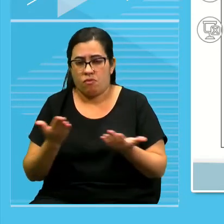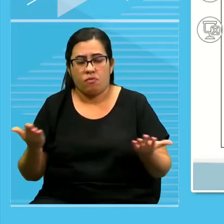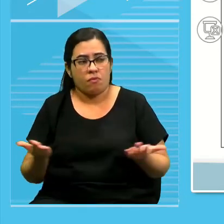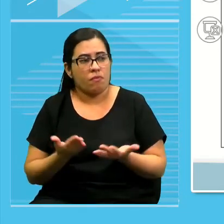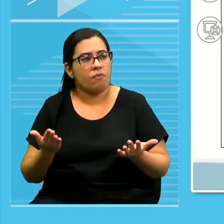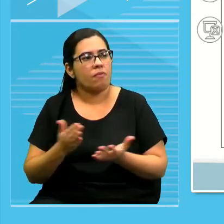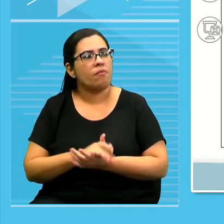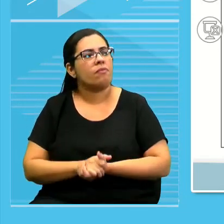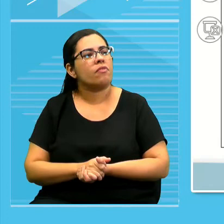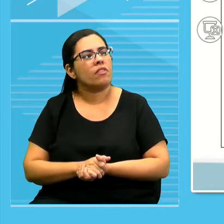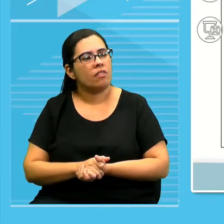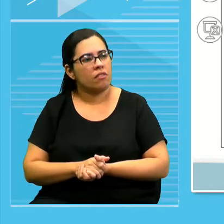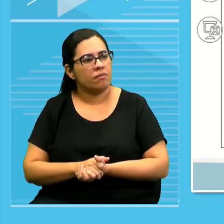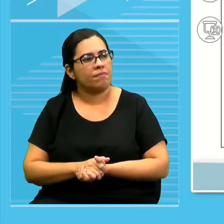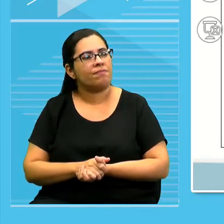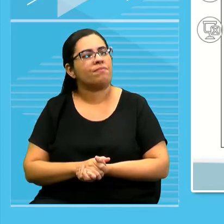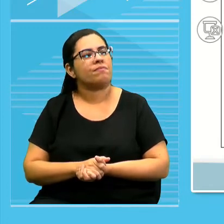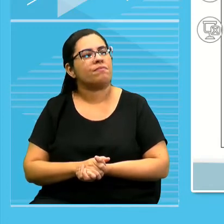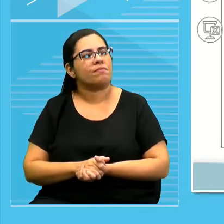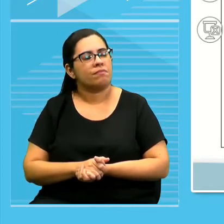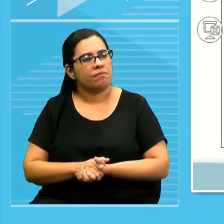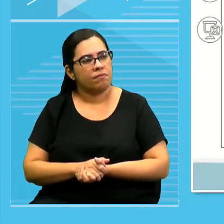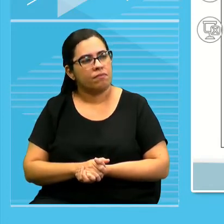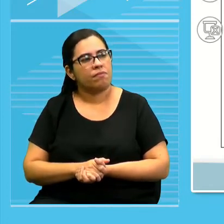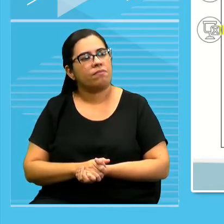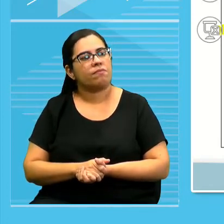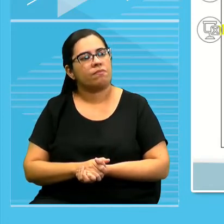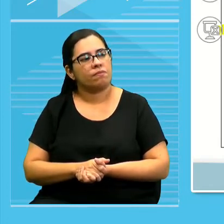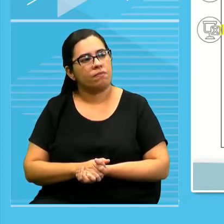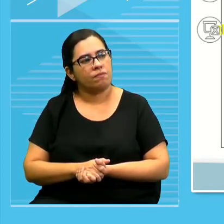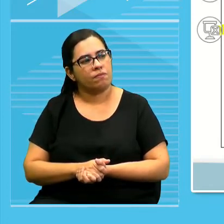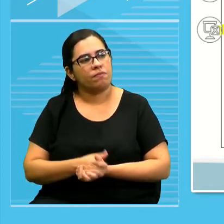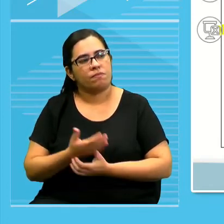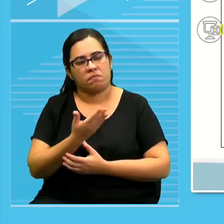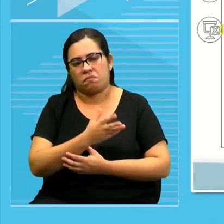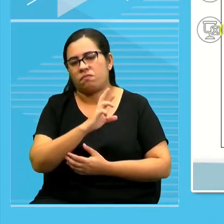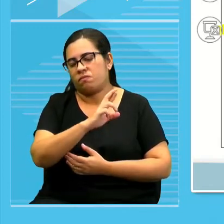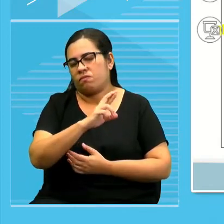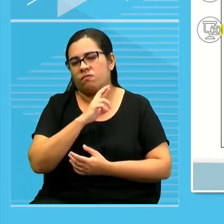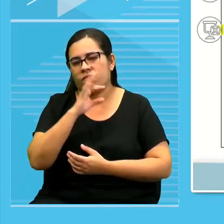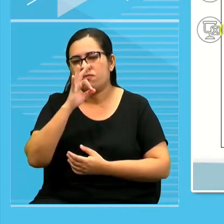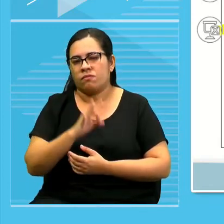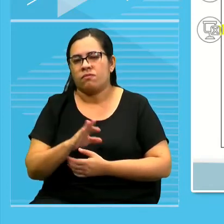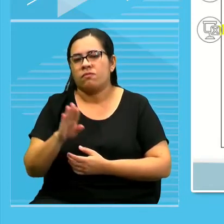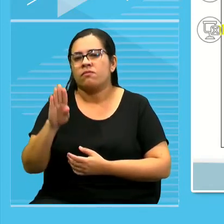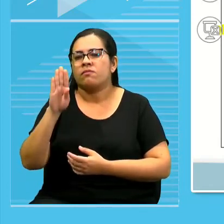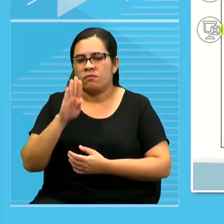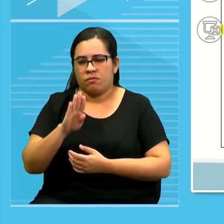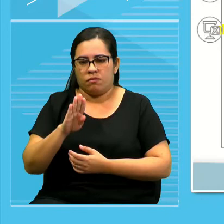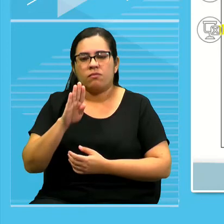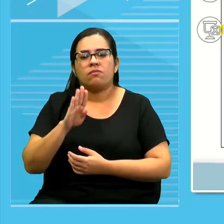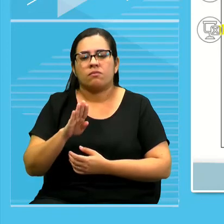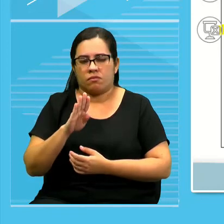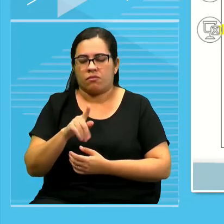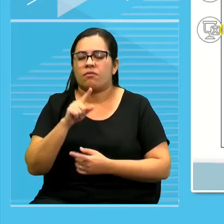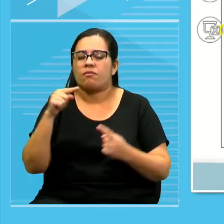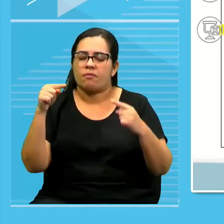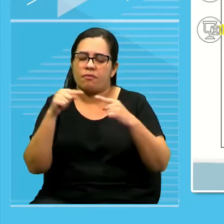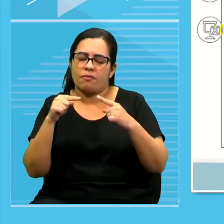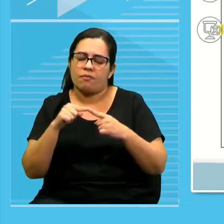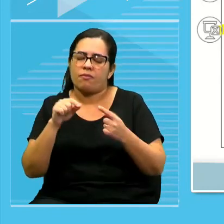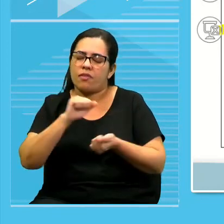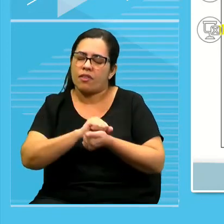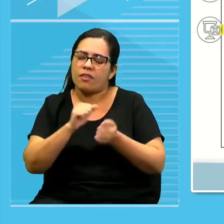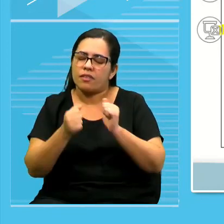aqui é o aprender a fazer é tu se adaptar